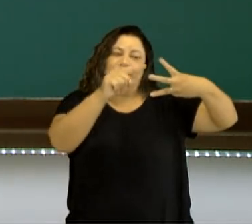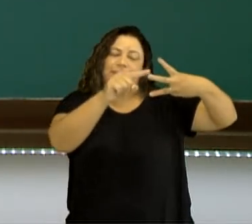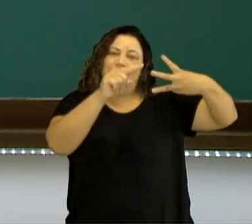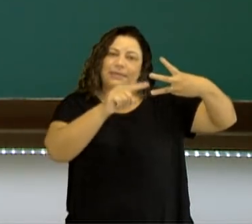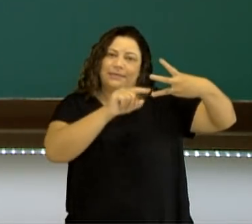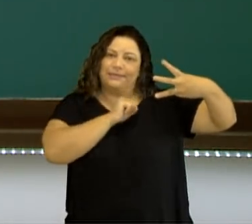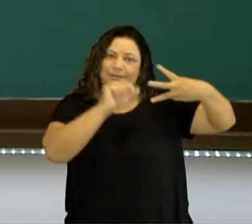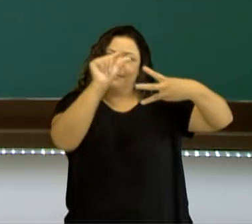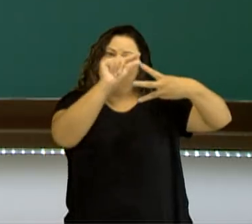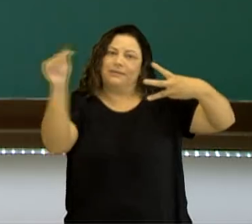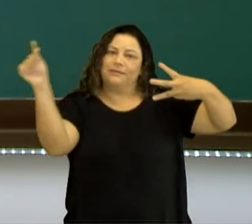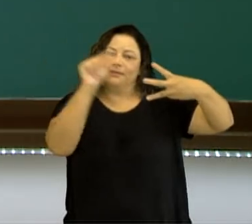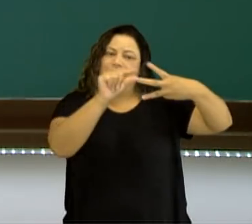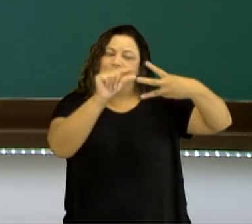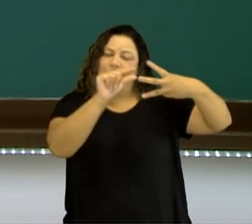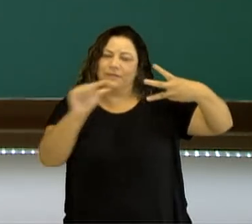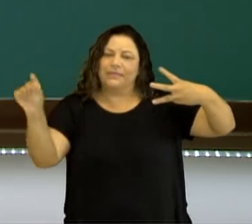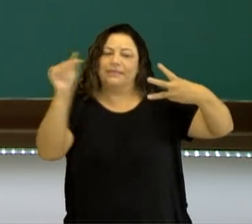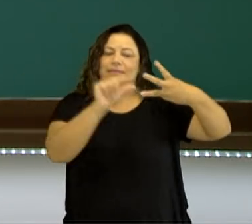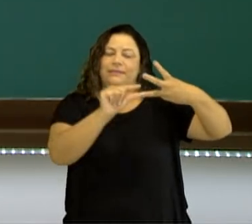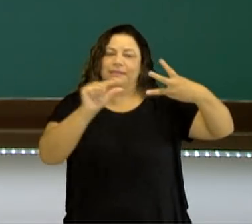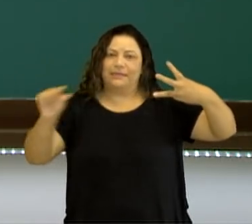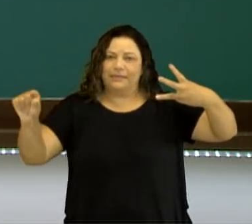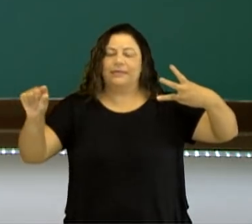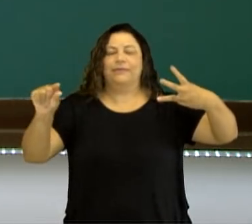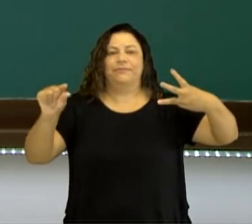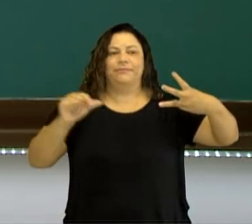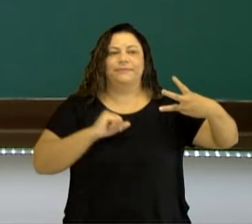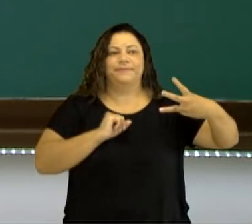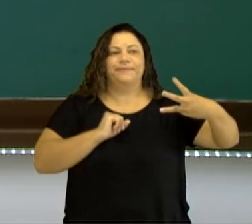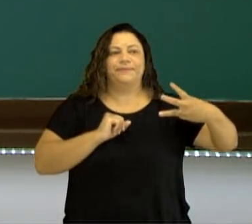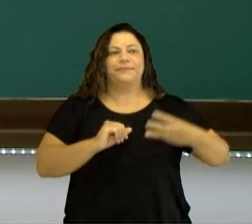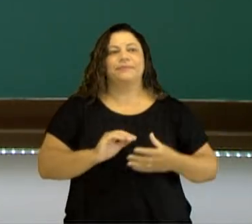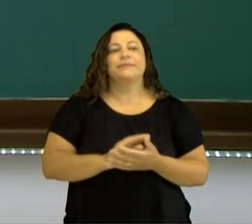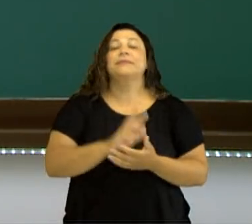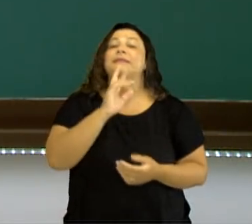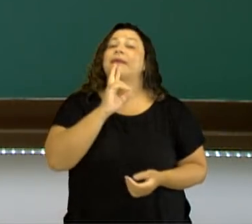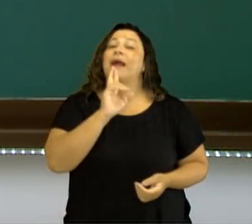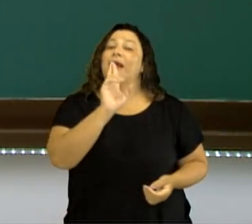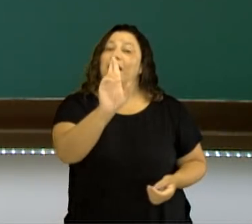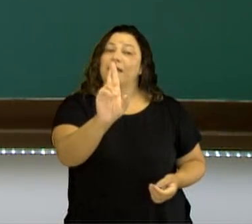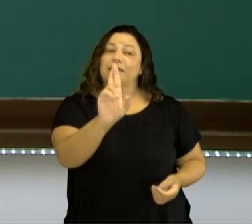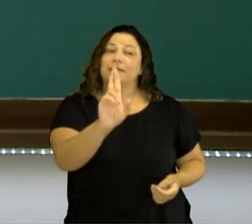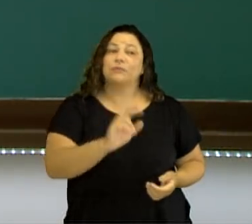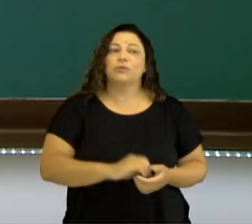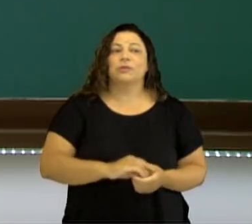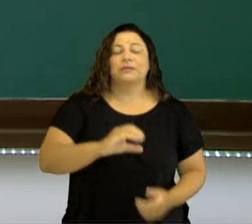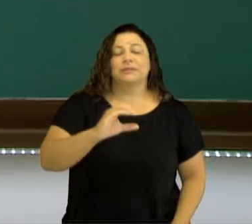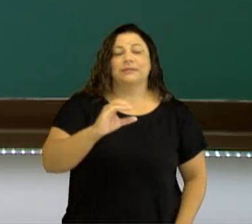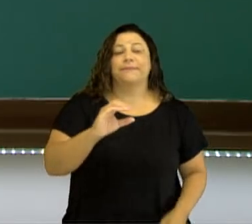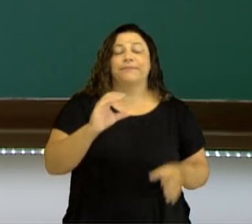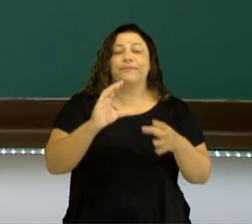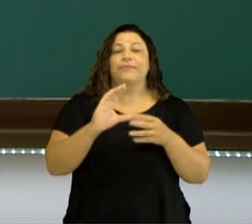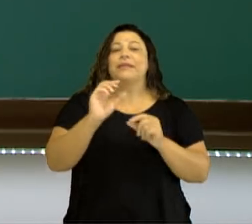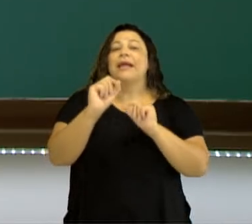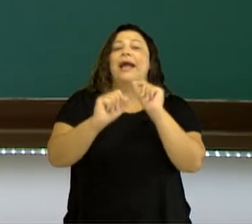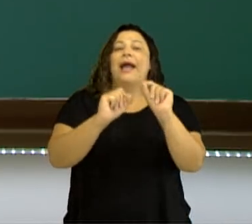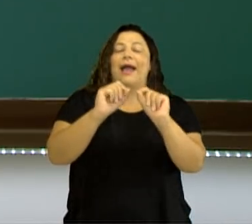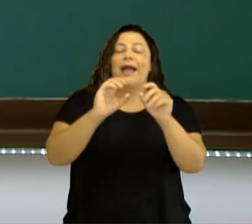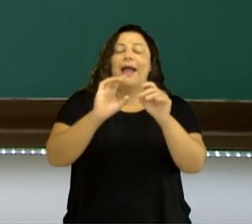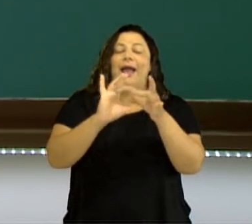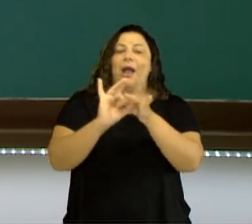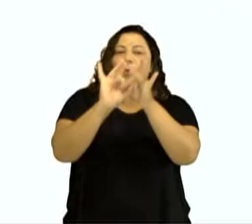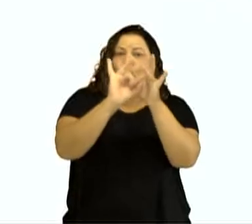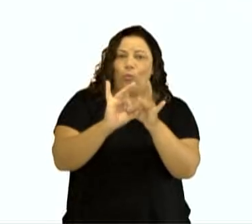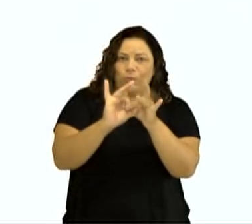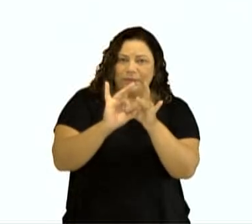contemplei todos os elementos pertencentes aos dois conjuntos nessa união. E a resposta, a união do conjunto C com o